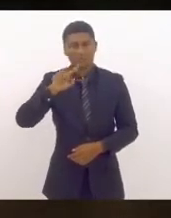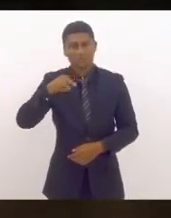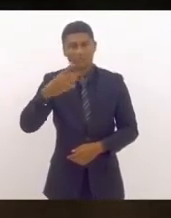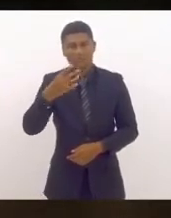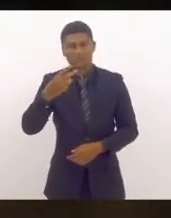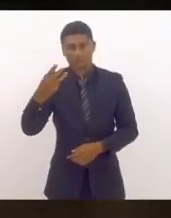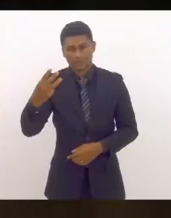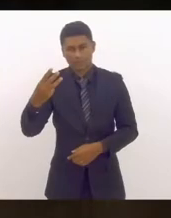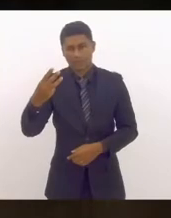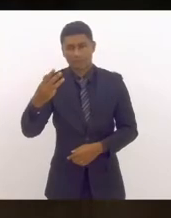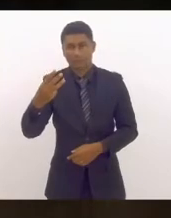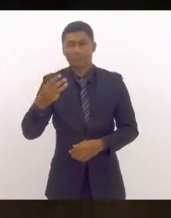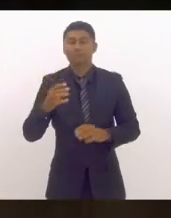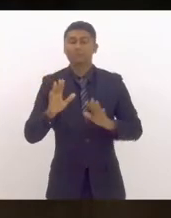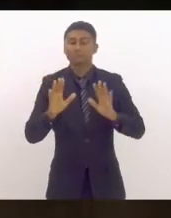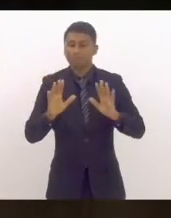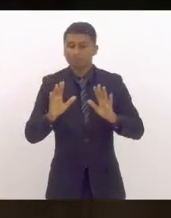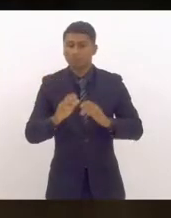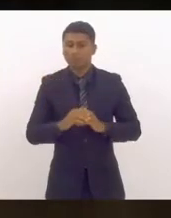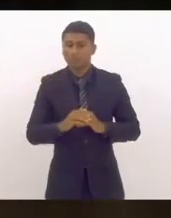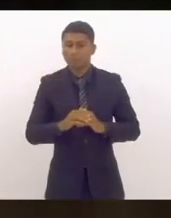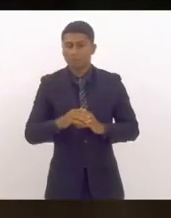16.399.570,43, liquidou